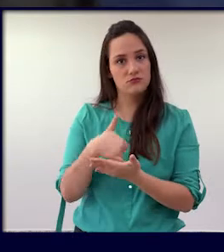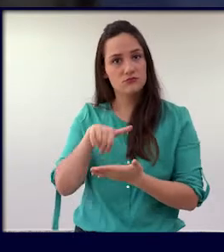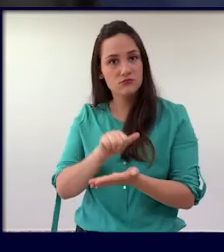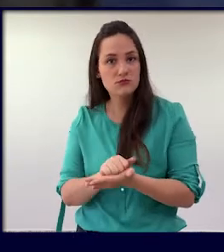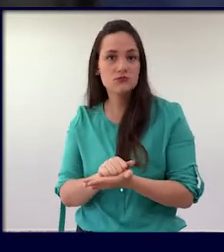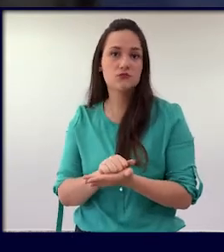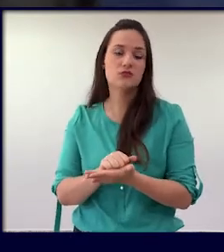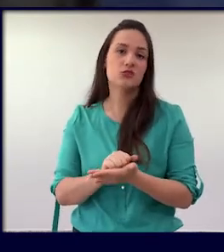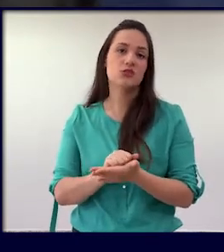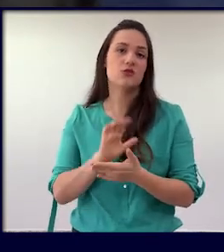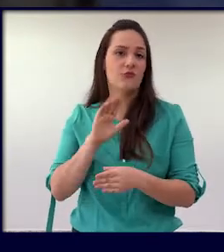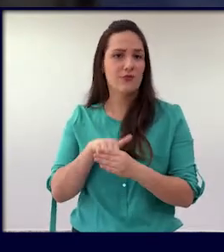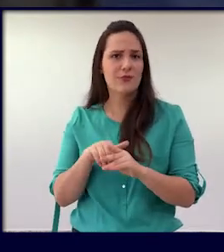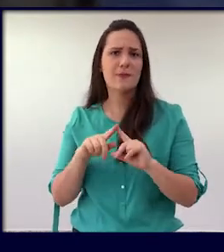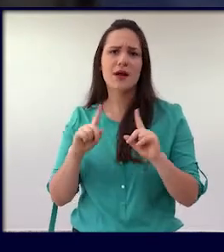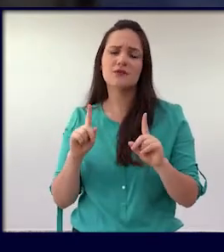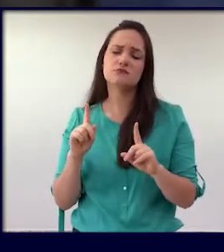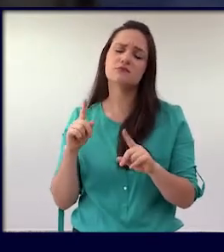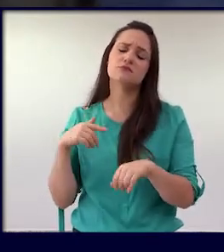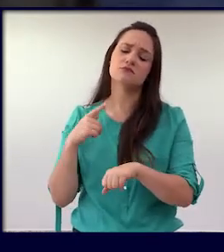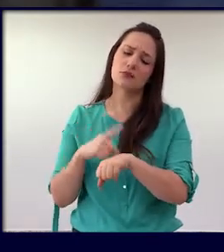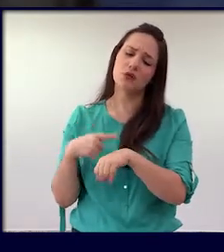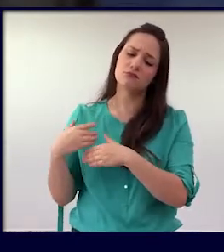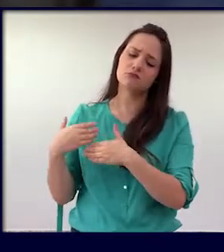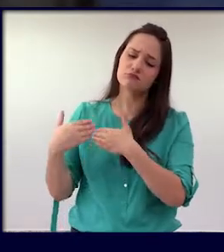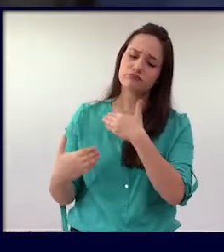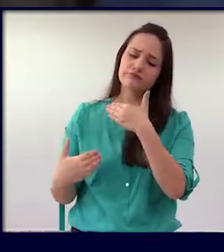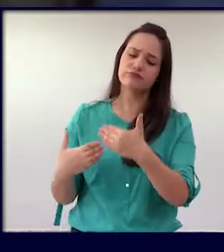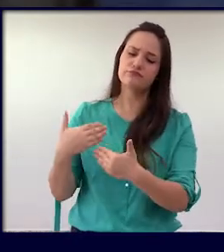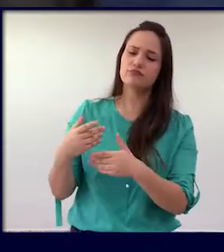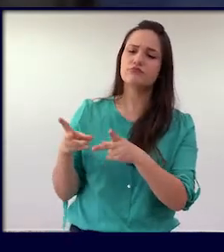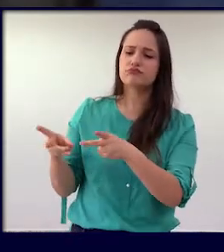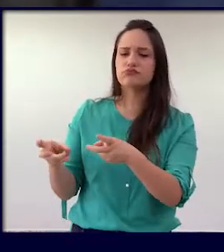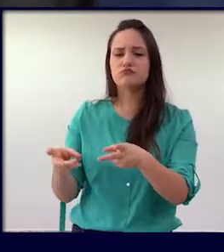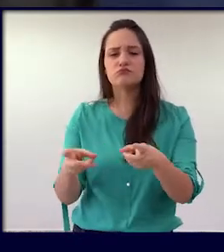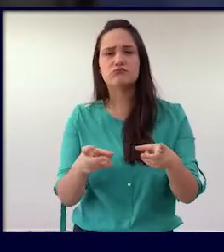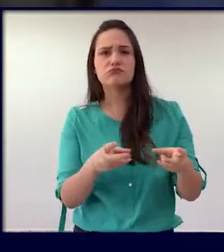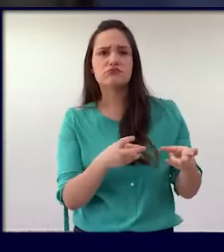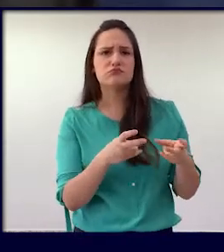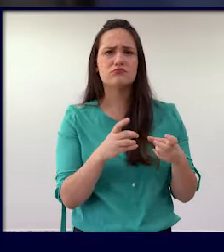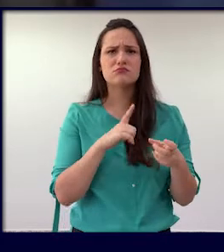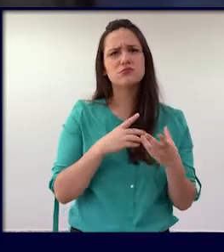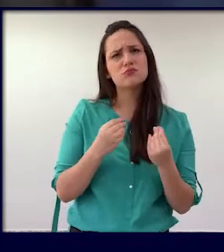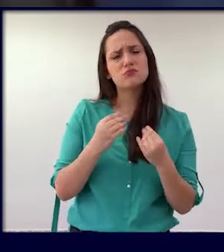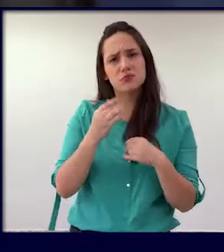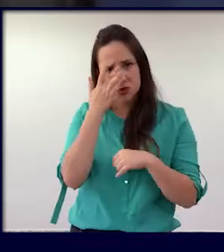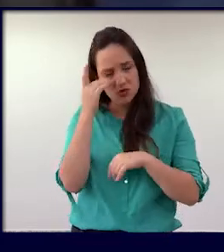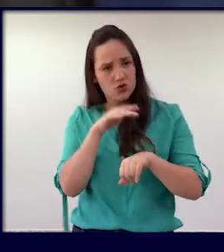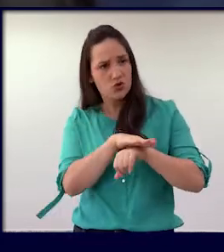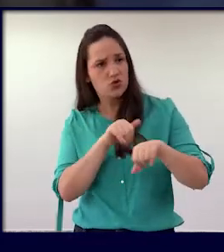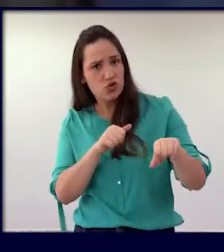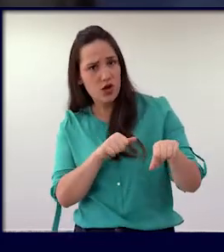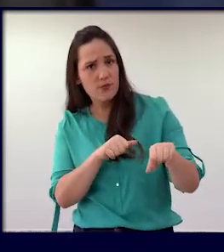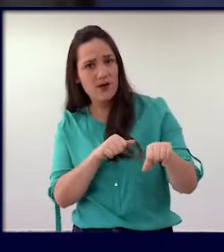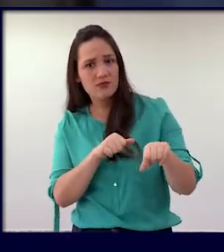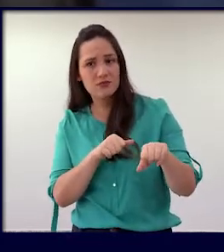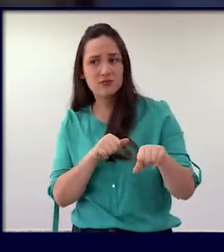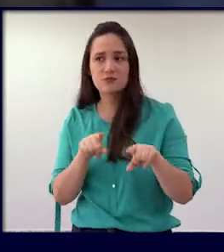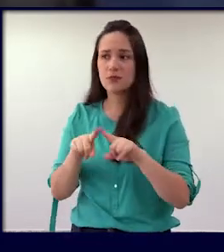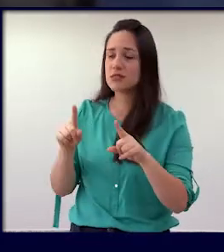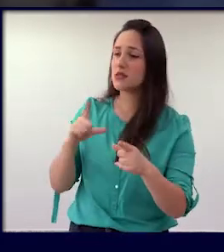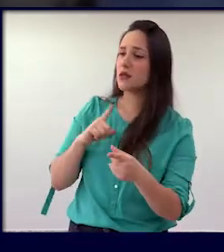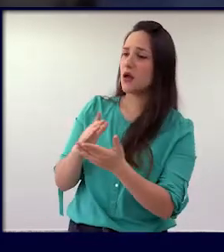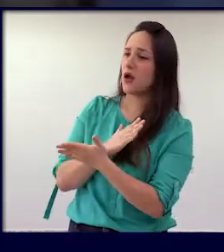cadastro eleitoral. Ao longo do tempo, a Justiça Eleitoral percebeu que muitas pessoas eram convocadas para